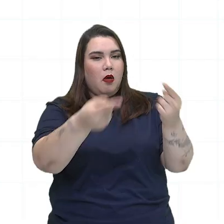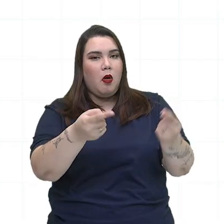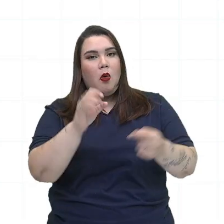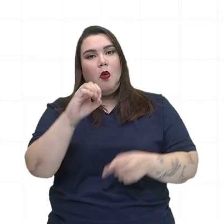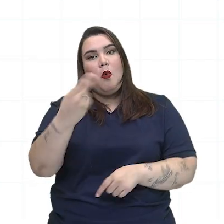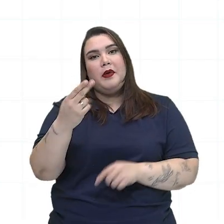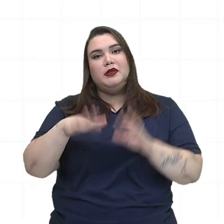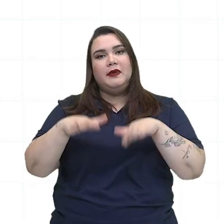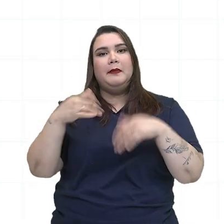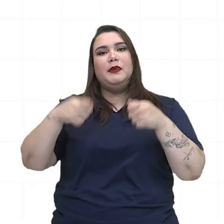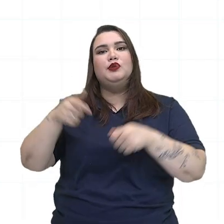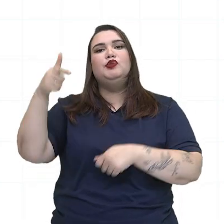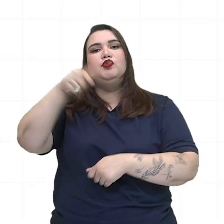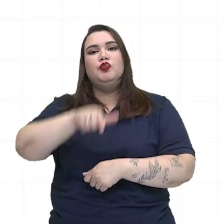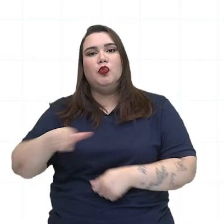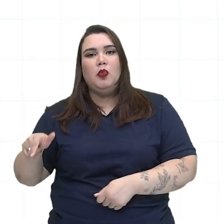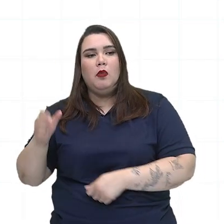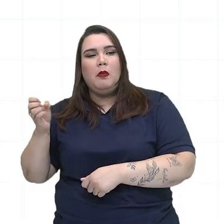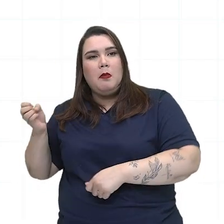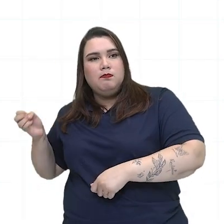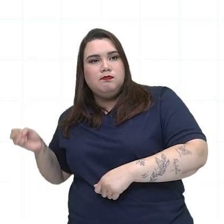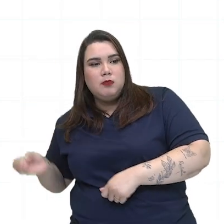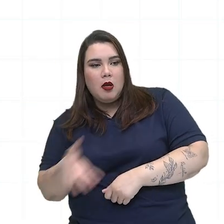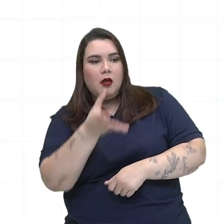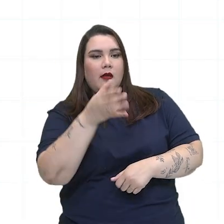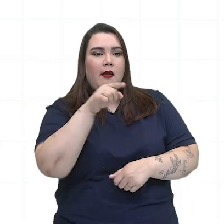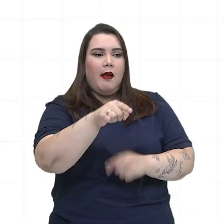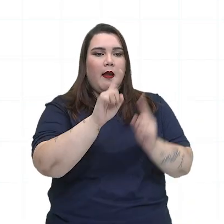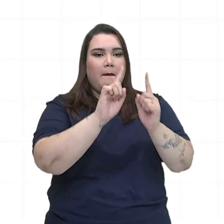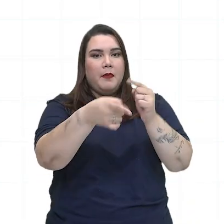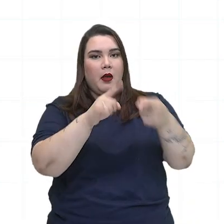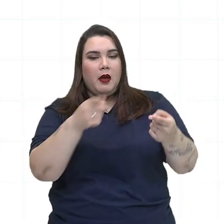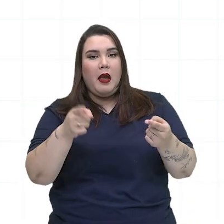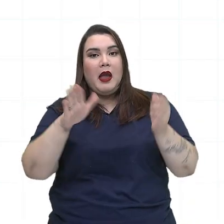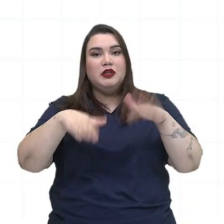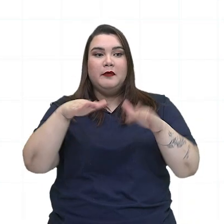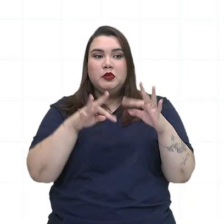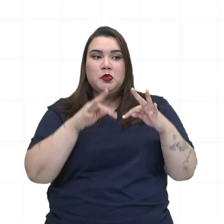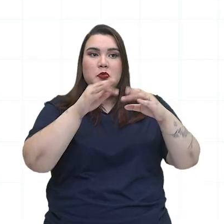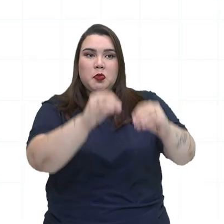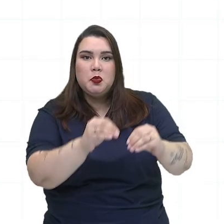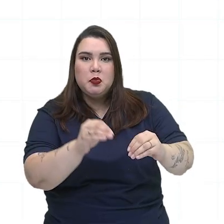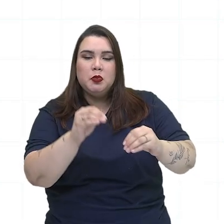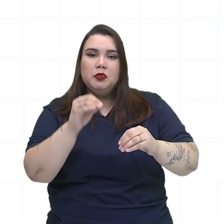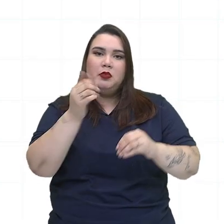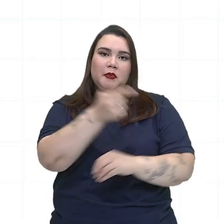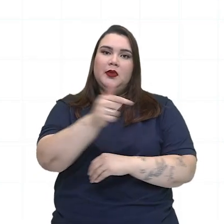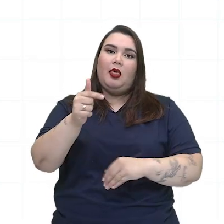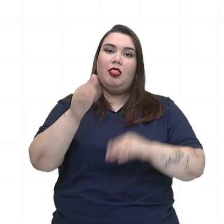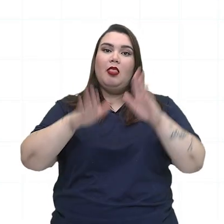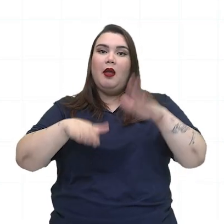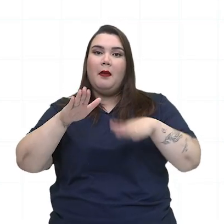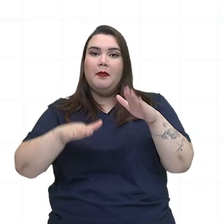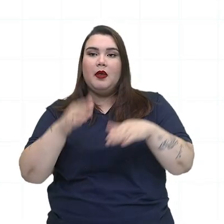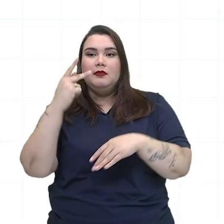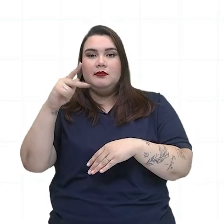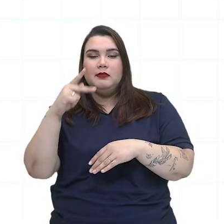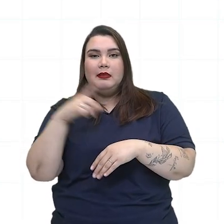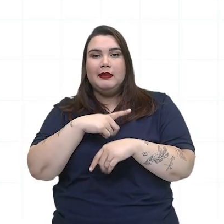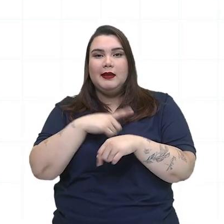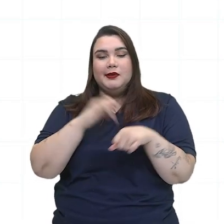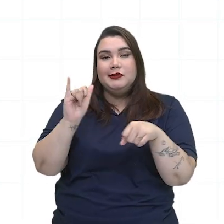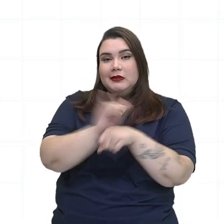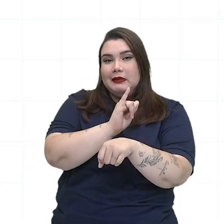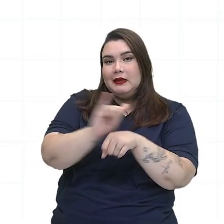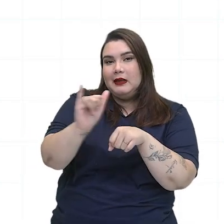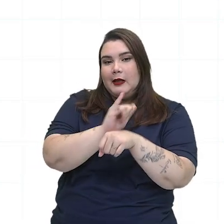esses 10 pinos, e nem sempre tem a garantia de derrubar, tá bom? Tudo vai depender ali da técnica empregada, utilizada pelo